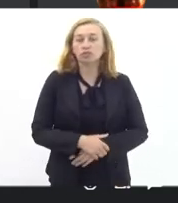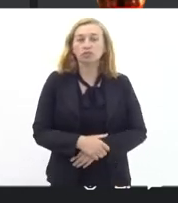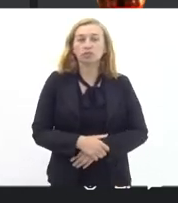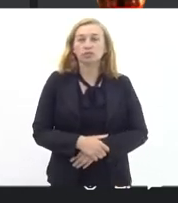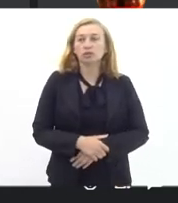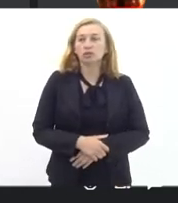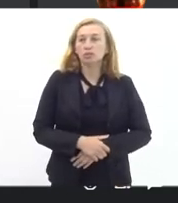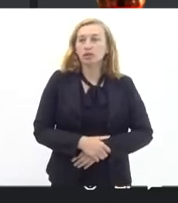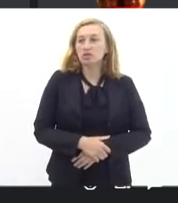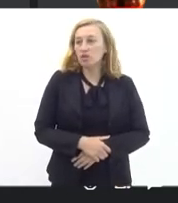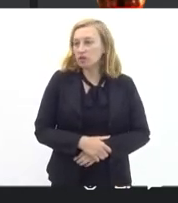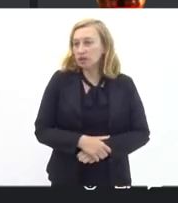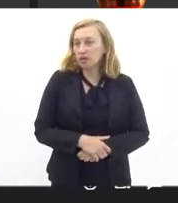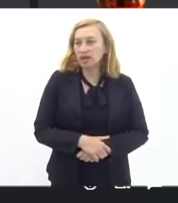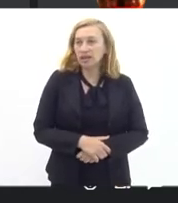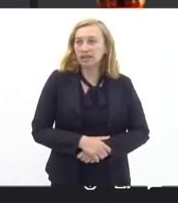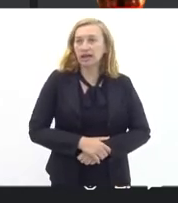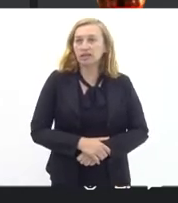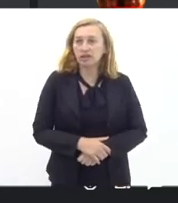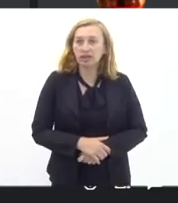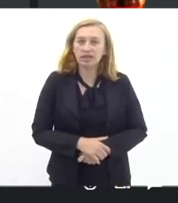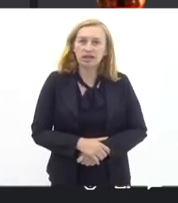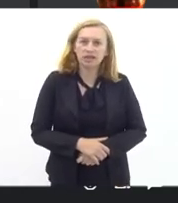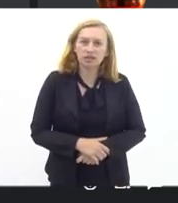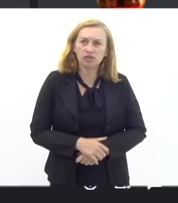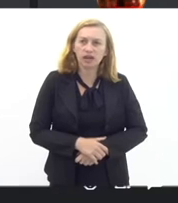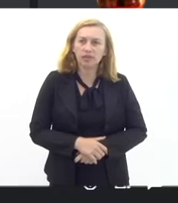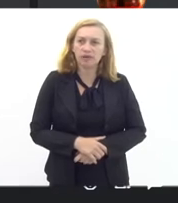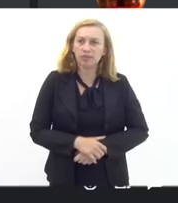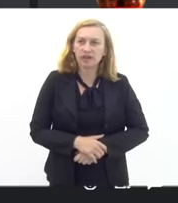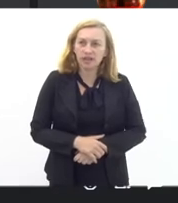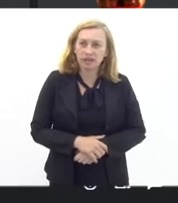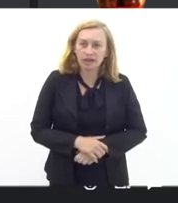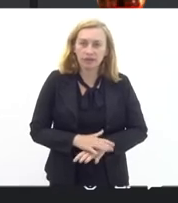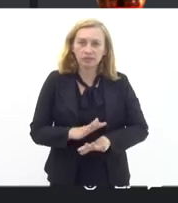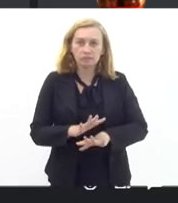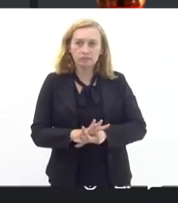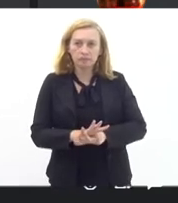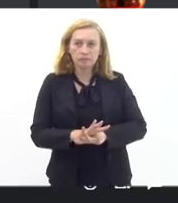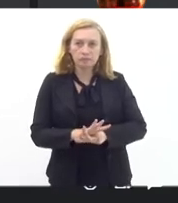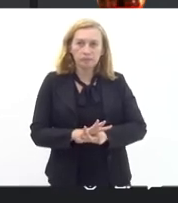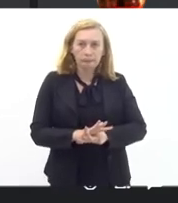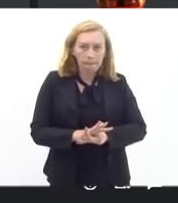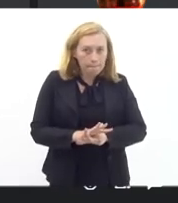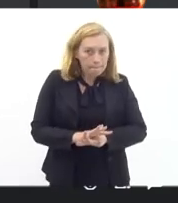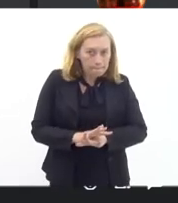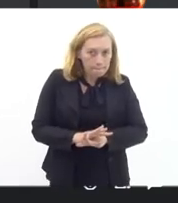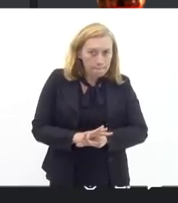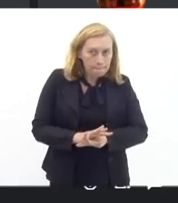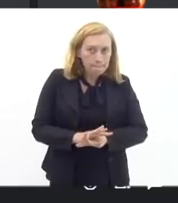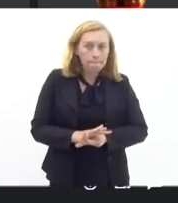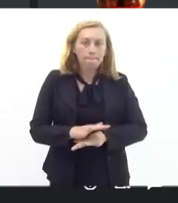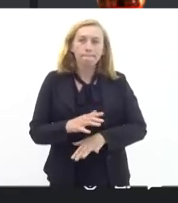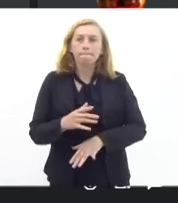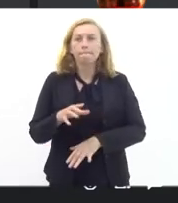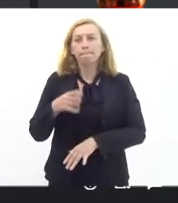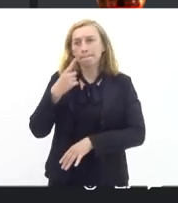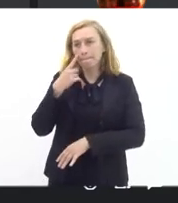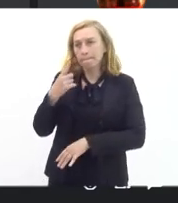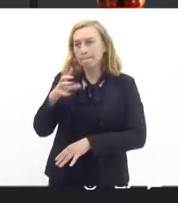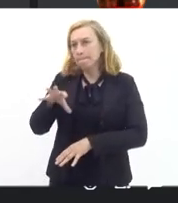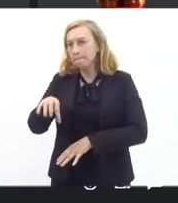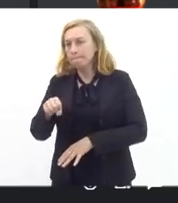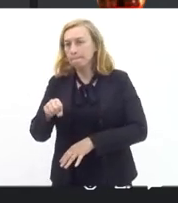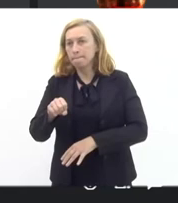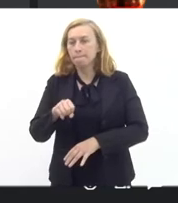Porém, são animais de vida livre. Estão suscetíveis a maus-tratos, estão suscetíveis a alguém pegar eles e levar para outro